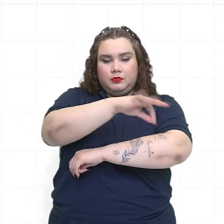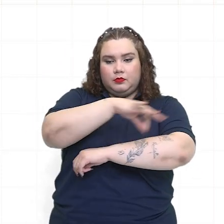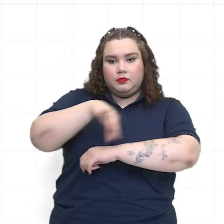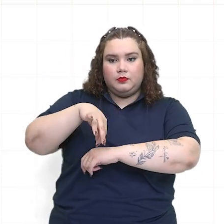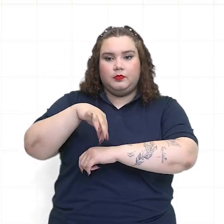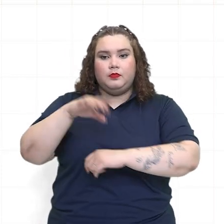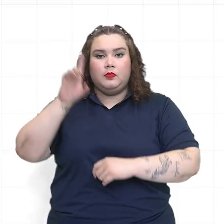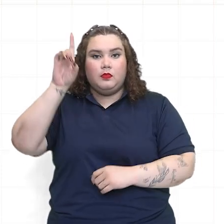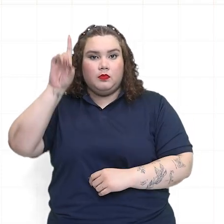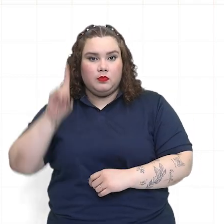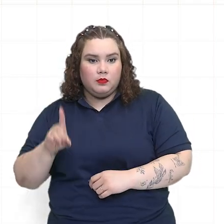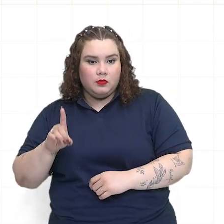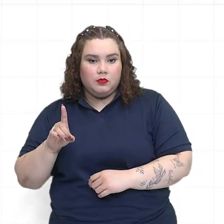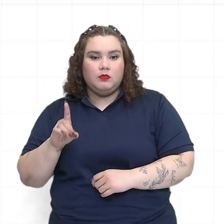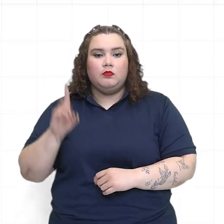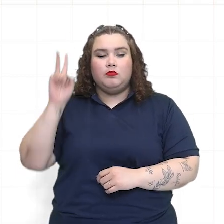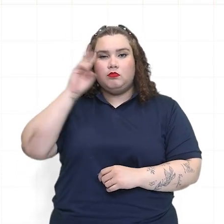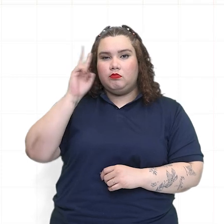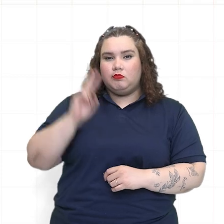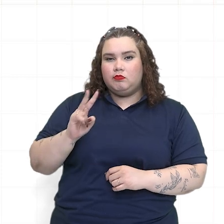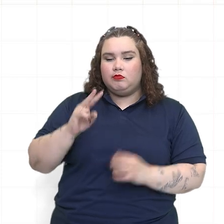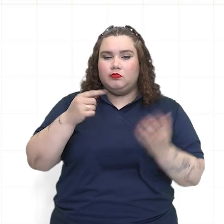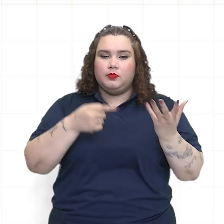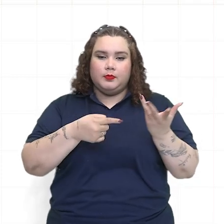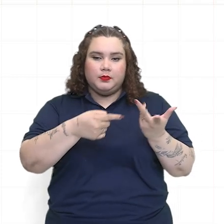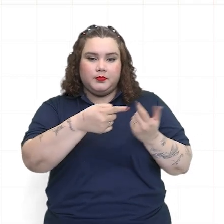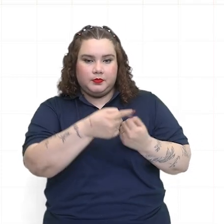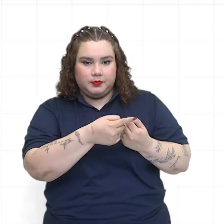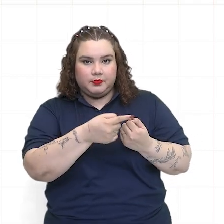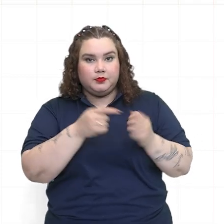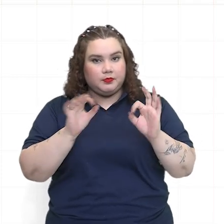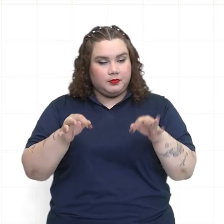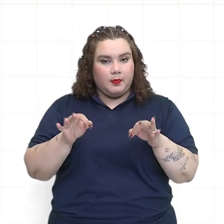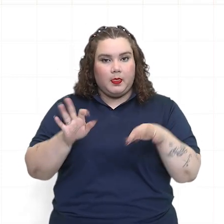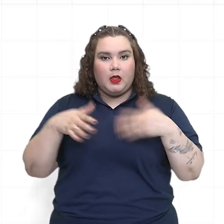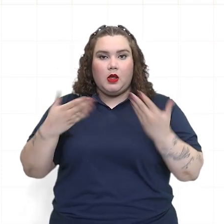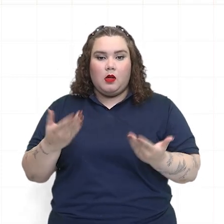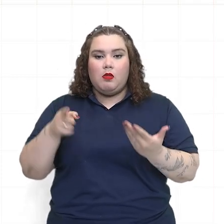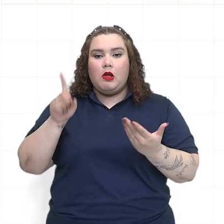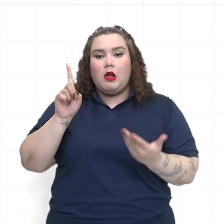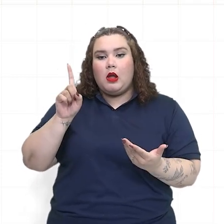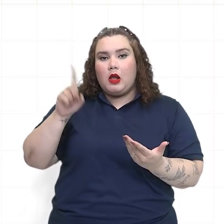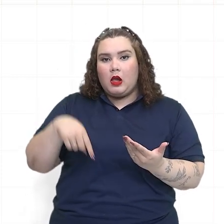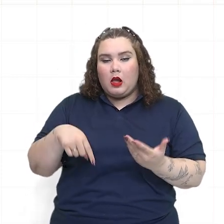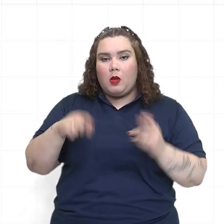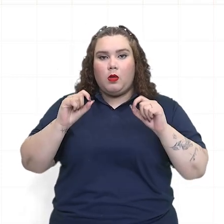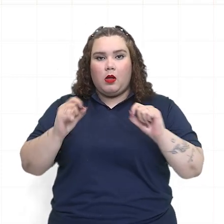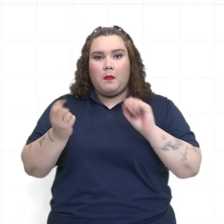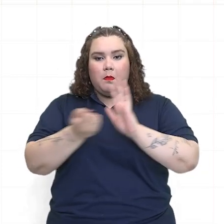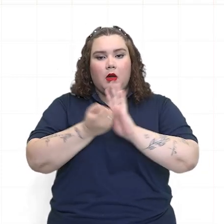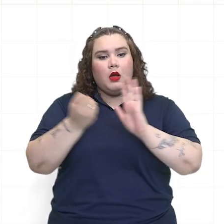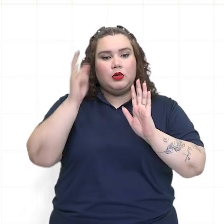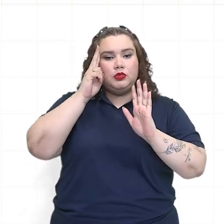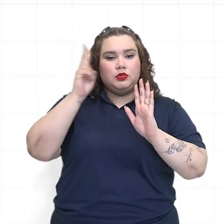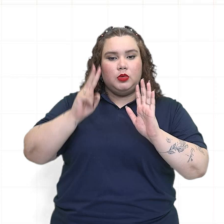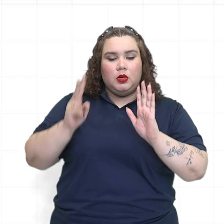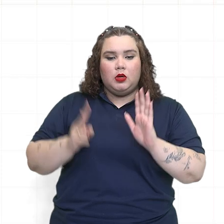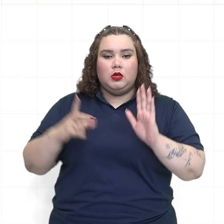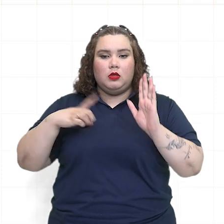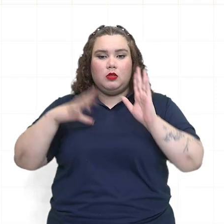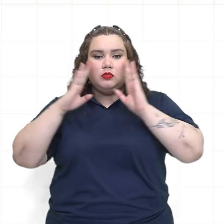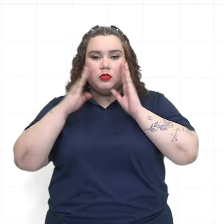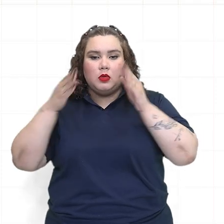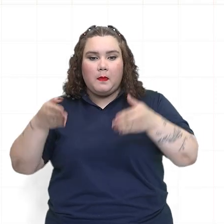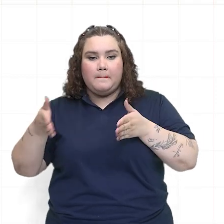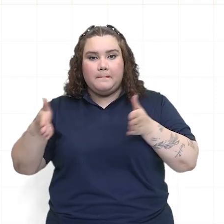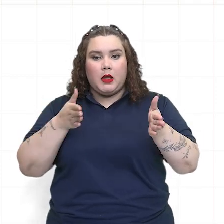arquitetura, o direito, a história e entre outros, né? E esse legado, particularmente enfatizado